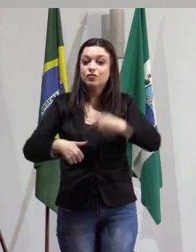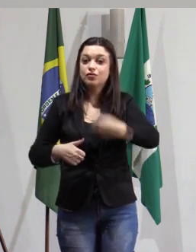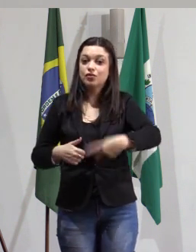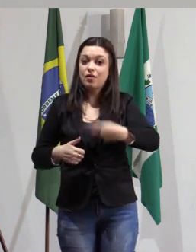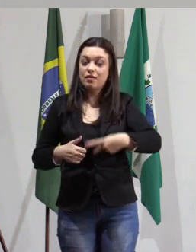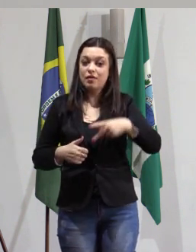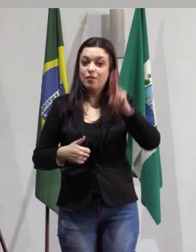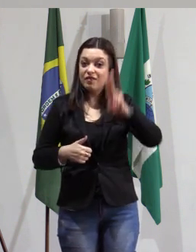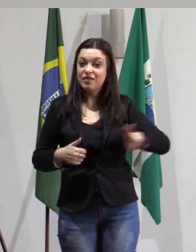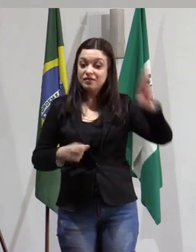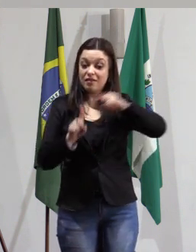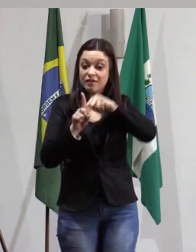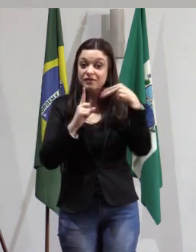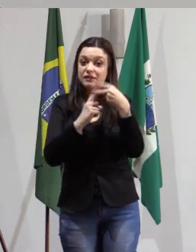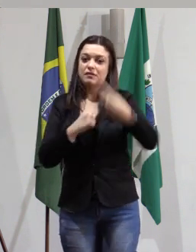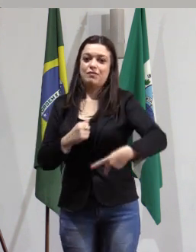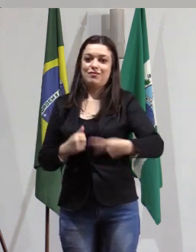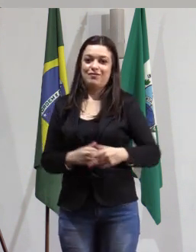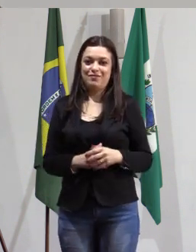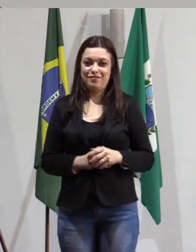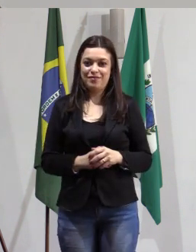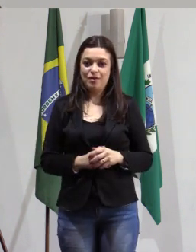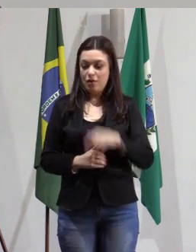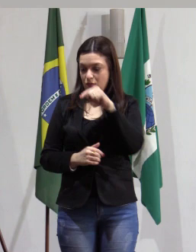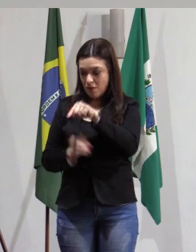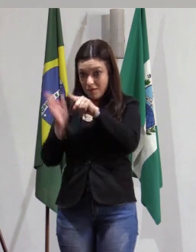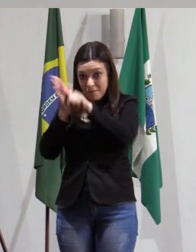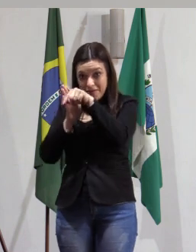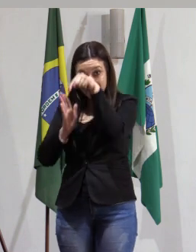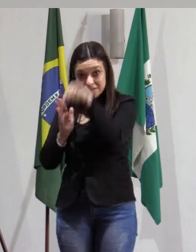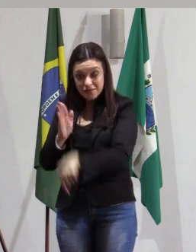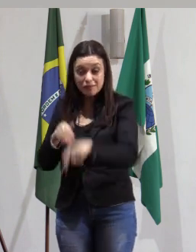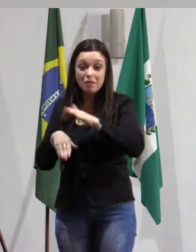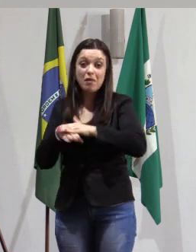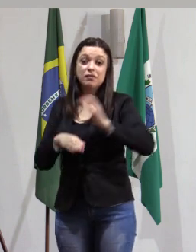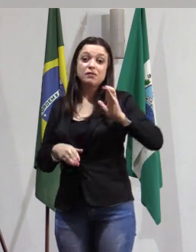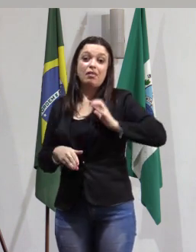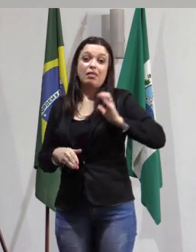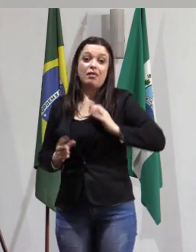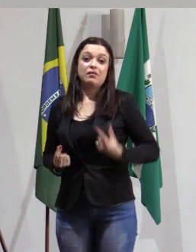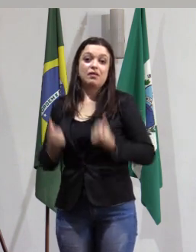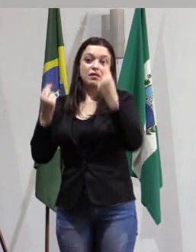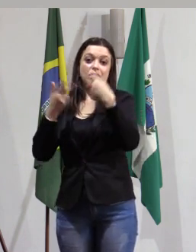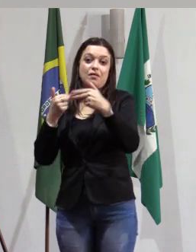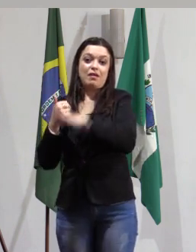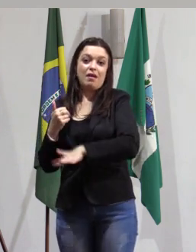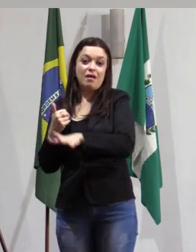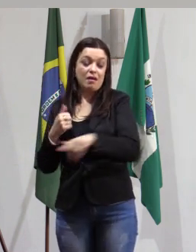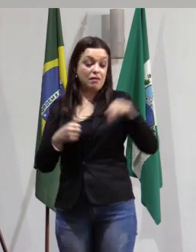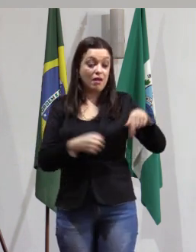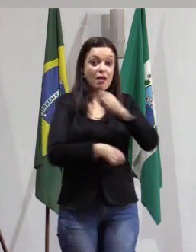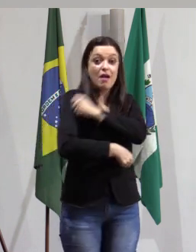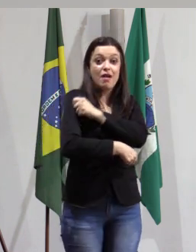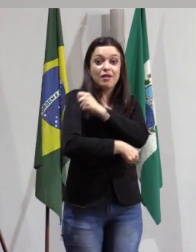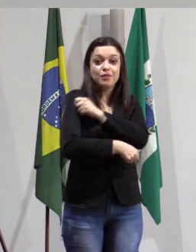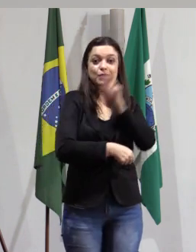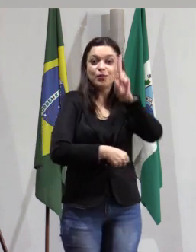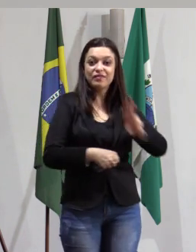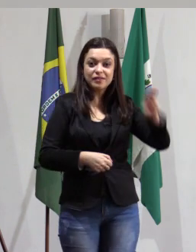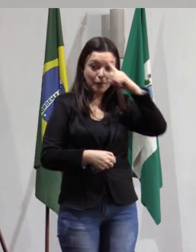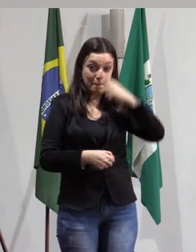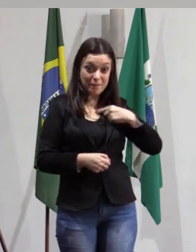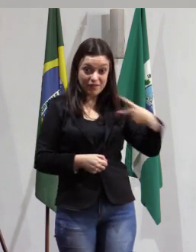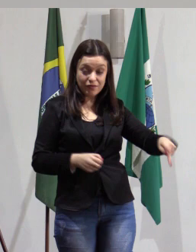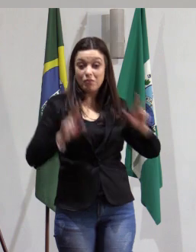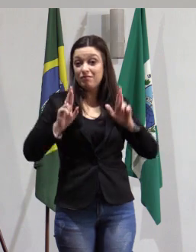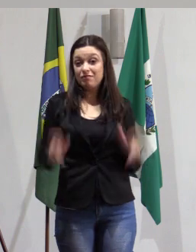é concebida. Não há nesse projeto, talvez isso seja proposital,